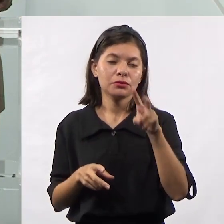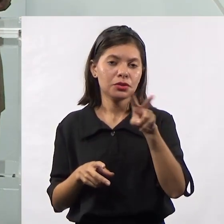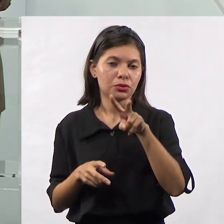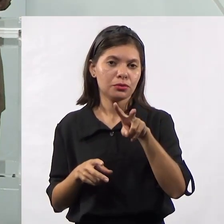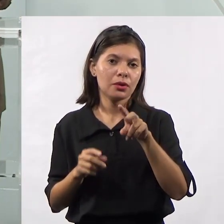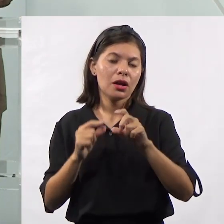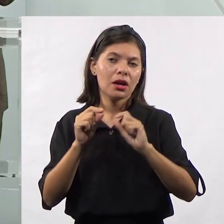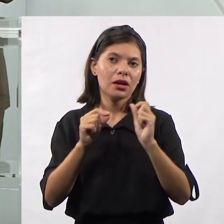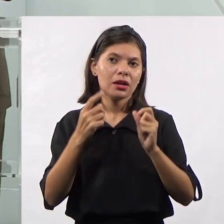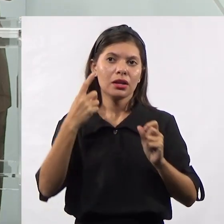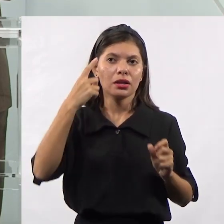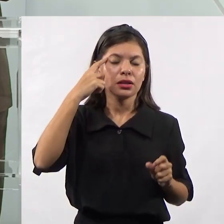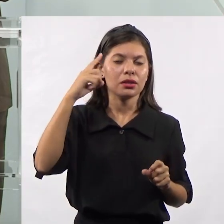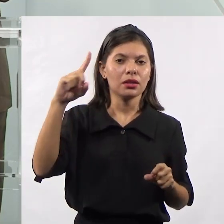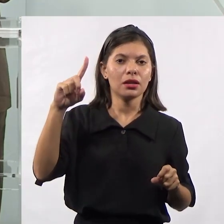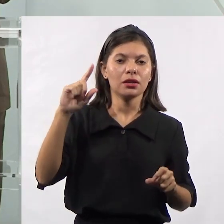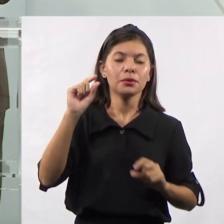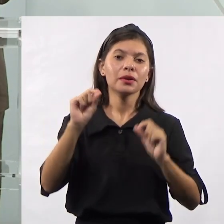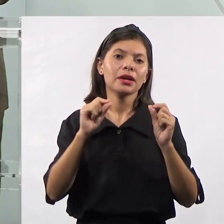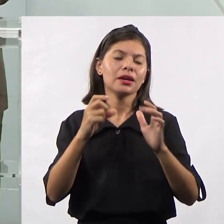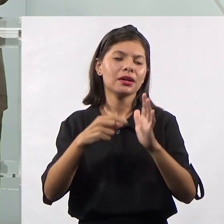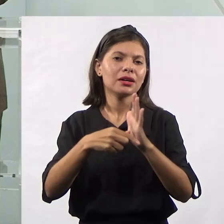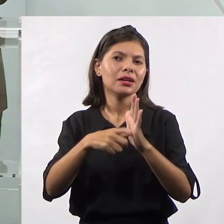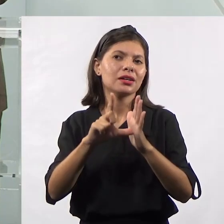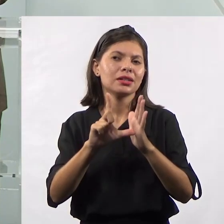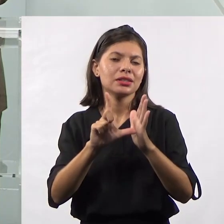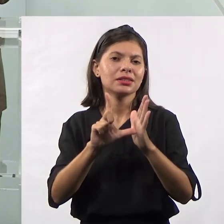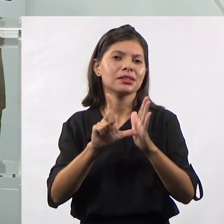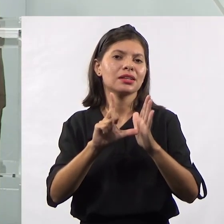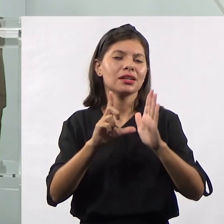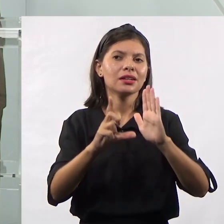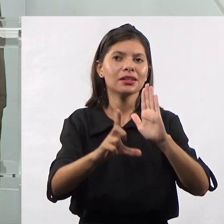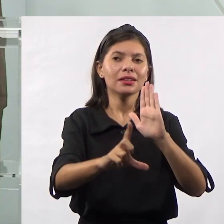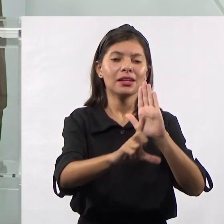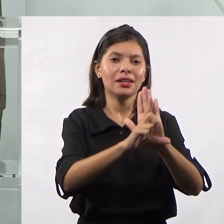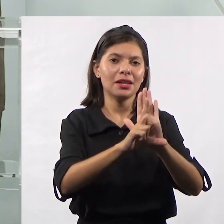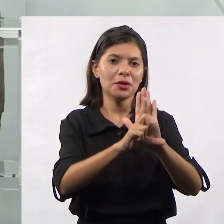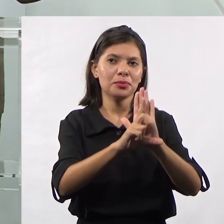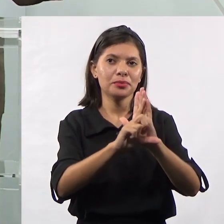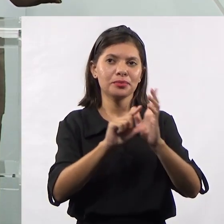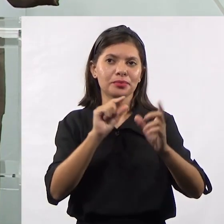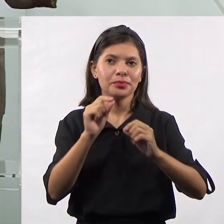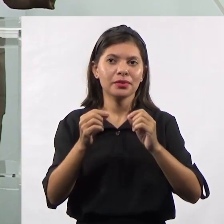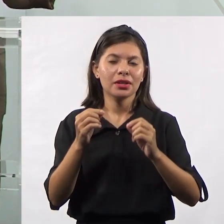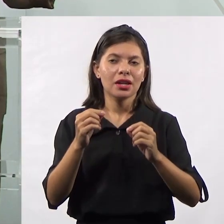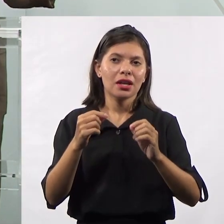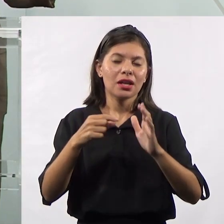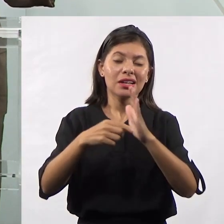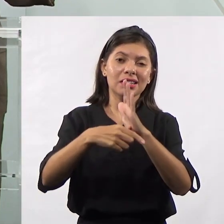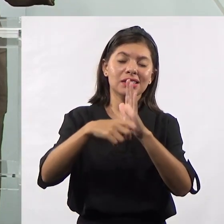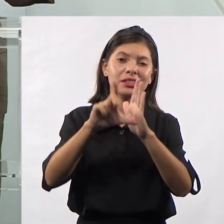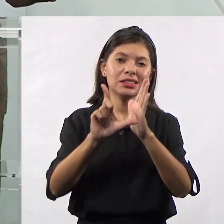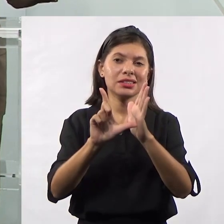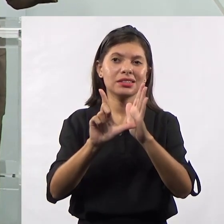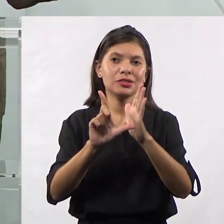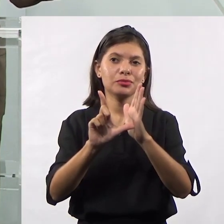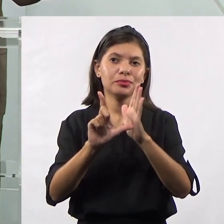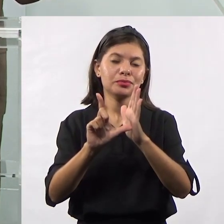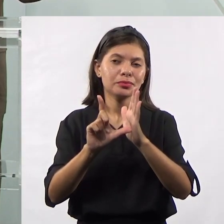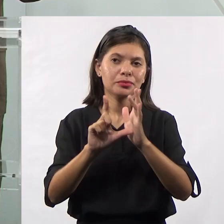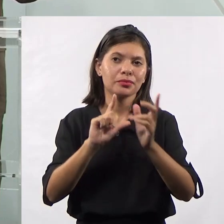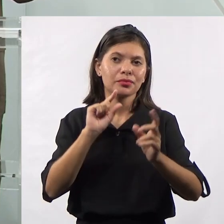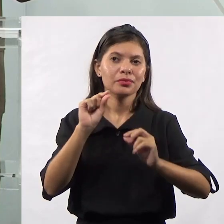é a ideia? Antes, né, na Lei 8666, a habilitação ela era anterior. Então, tinha que